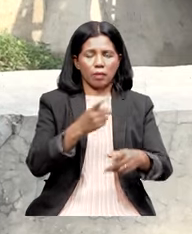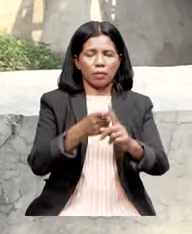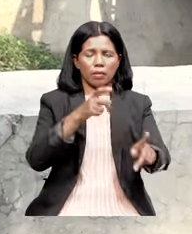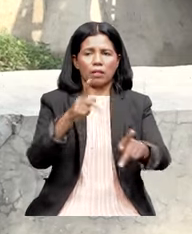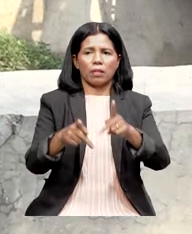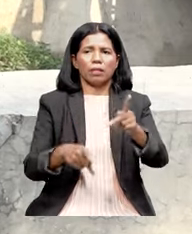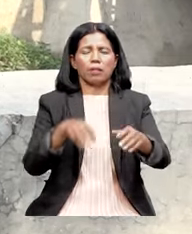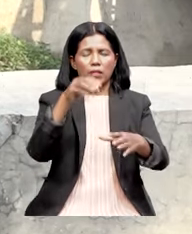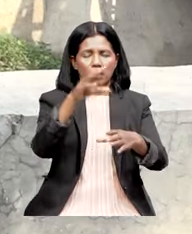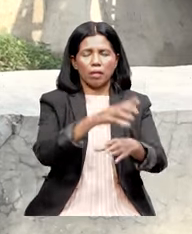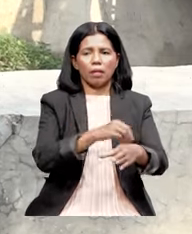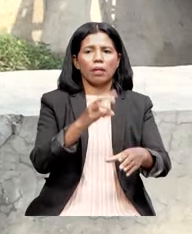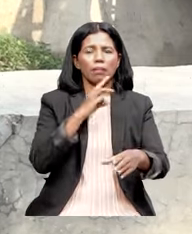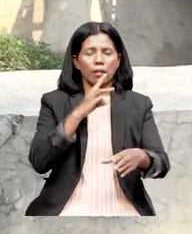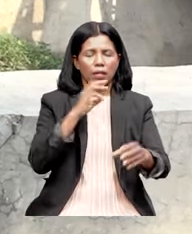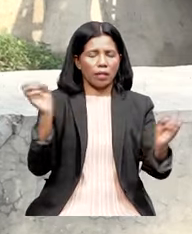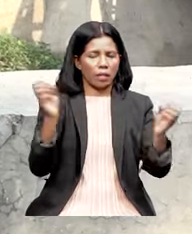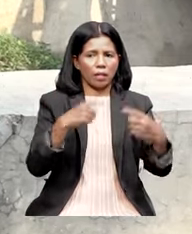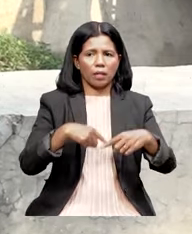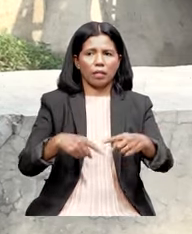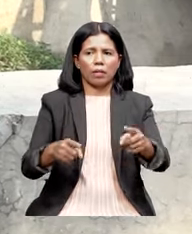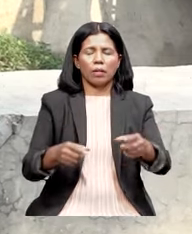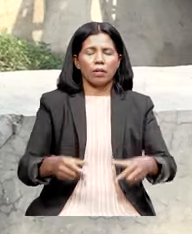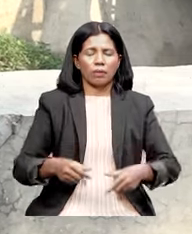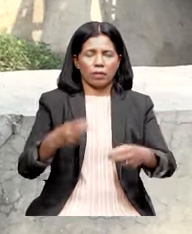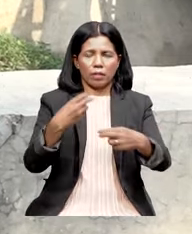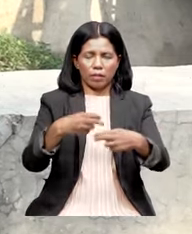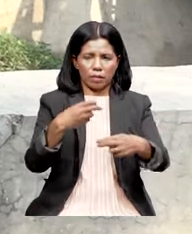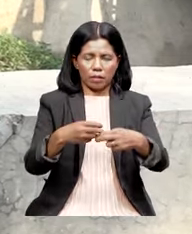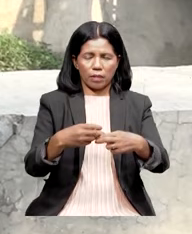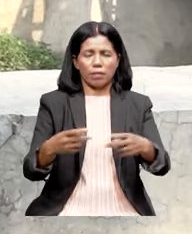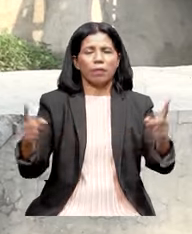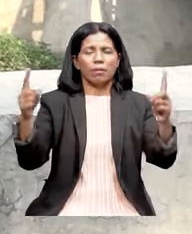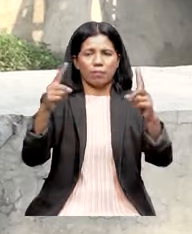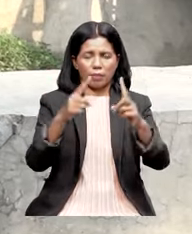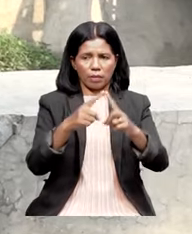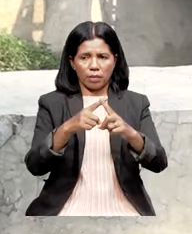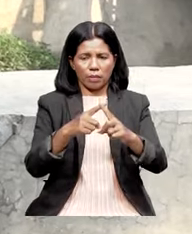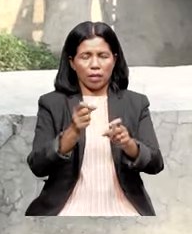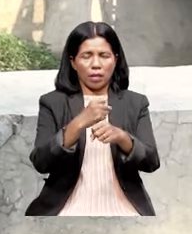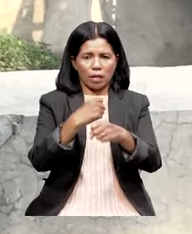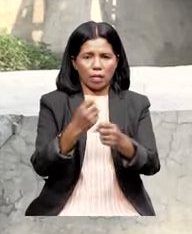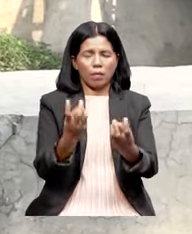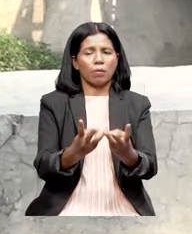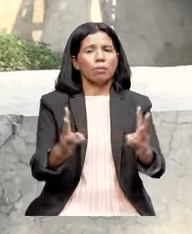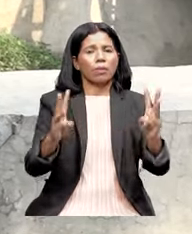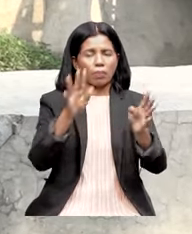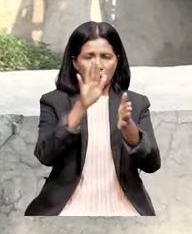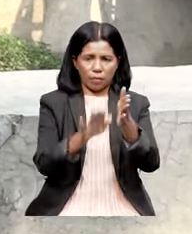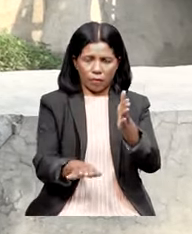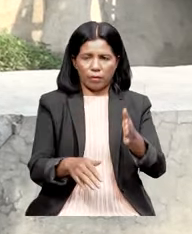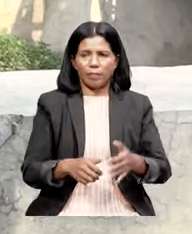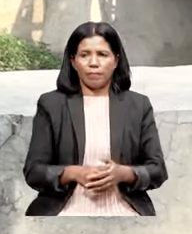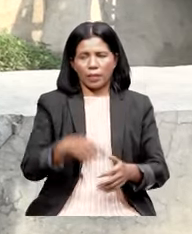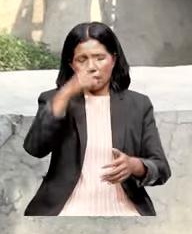comunidade. Quando bem ele lahalai, rai ne bele foi impacto vai tania construção ne. Tambanema oin